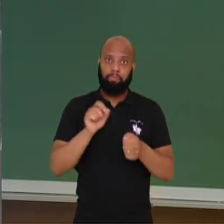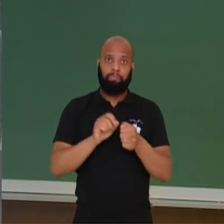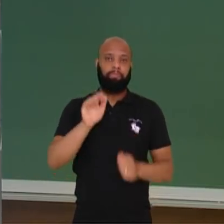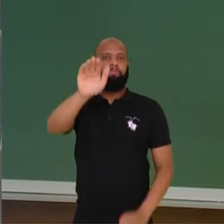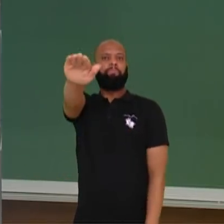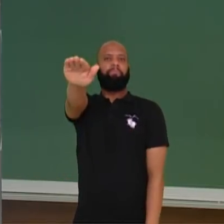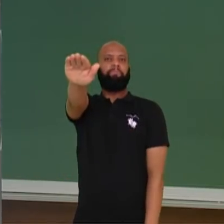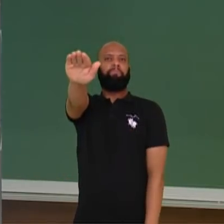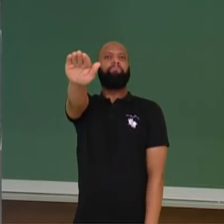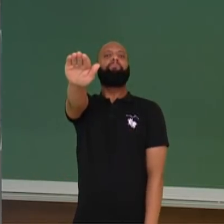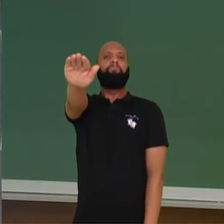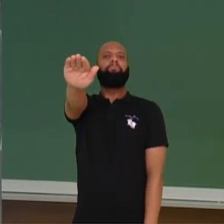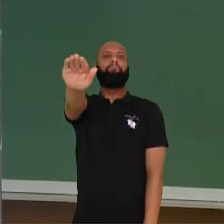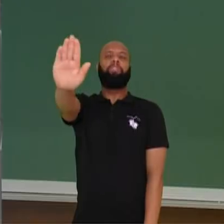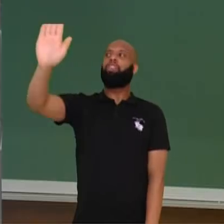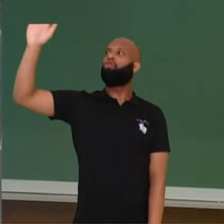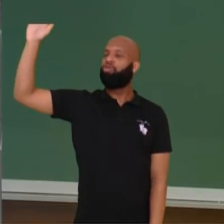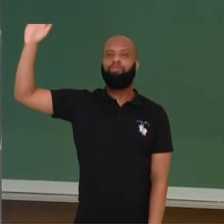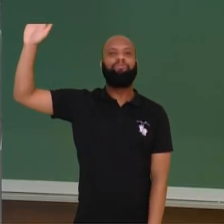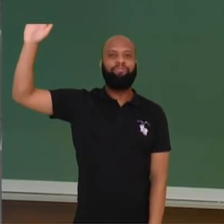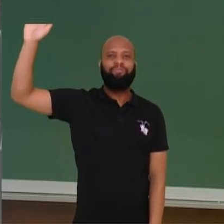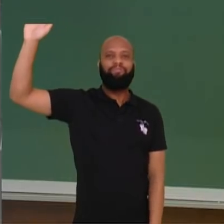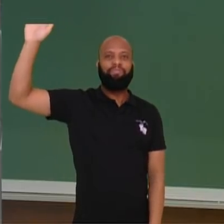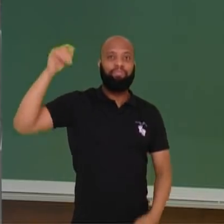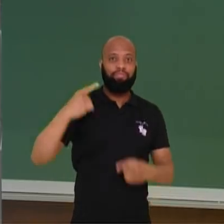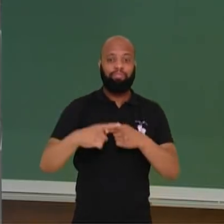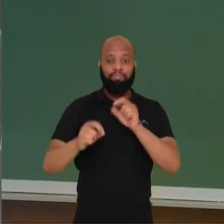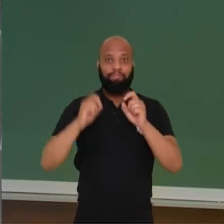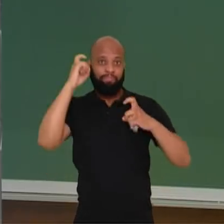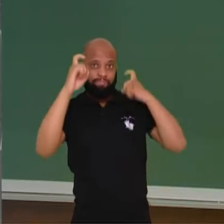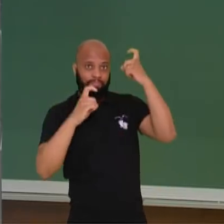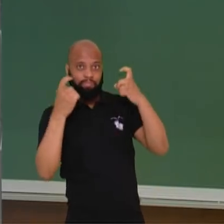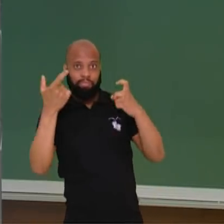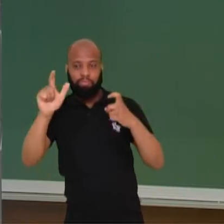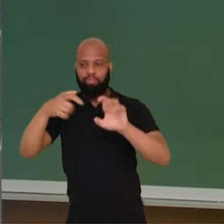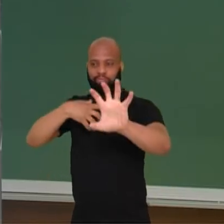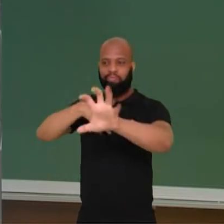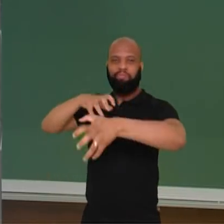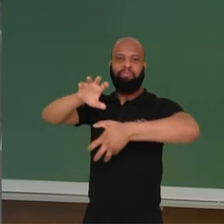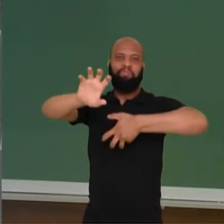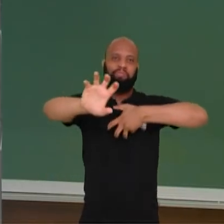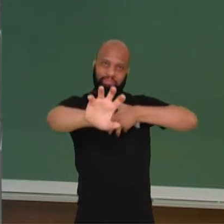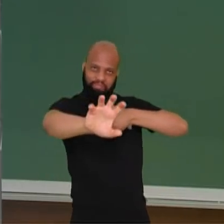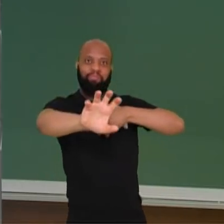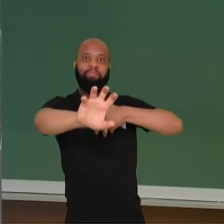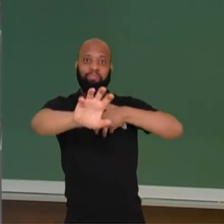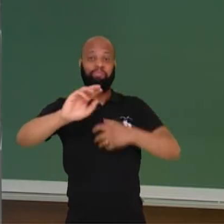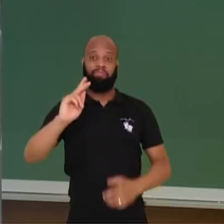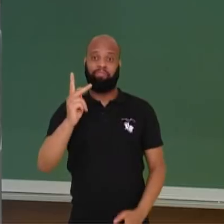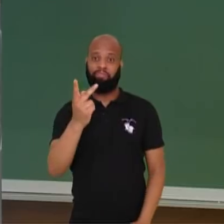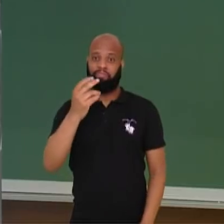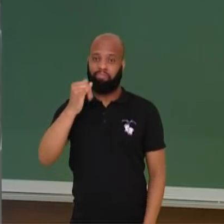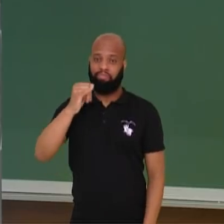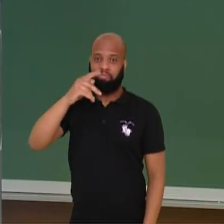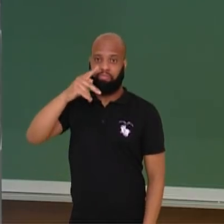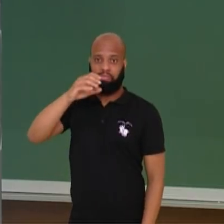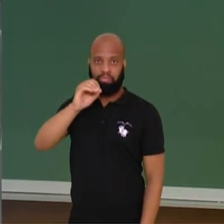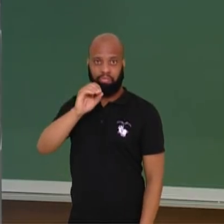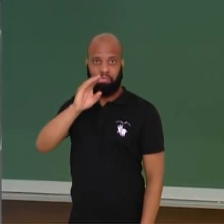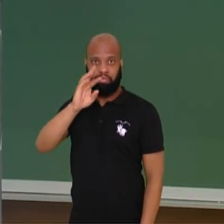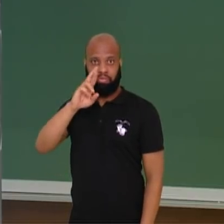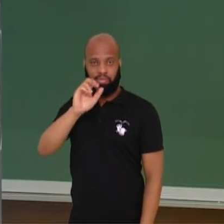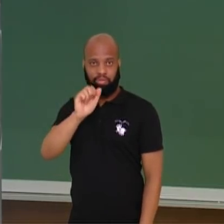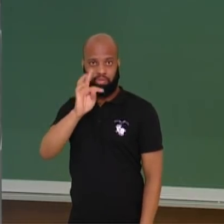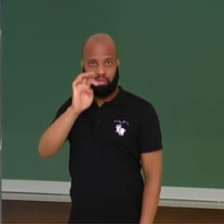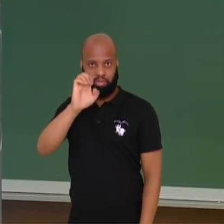Hipócrates significava isso, né? Preocupar-se mais com o outro do que consigo mesmo. Bom, Hipócrates, o pai da medicina, lá